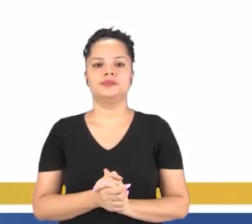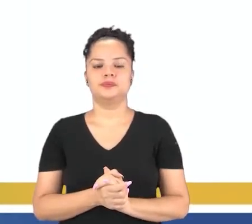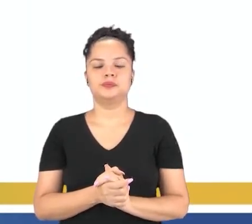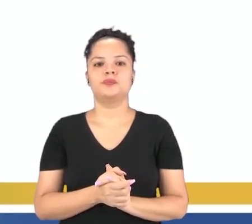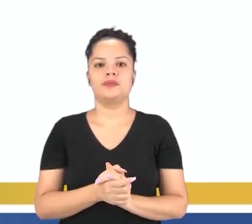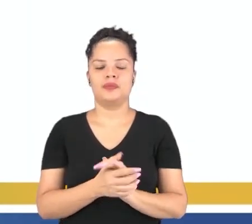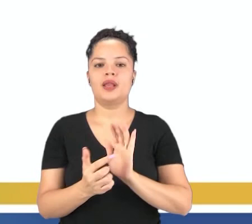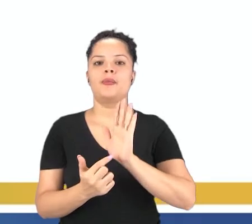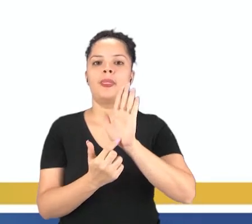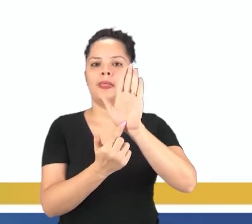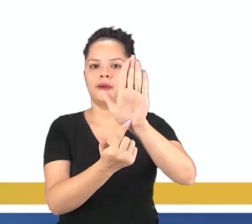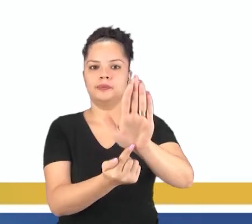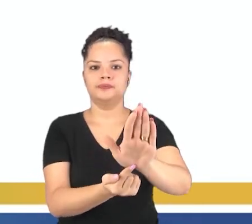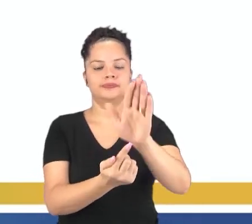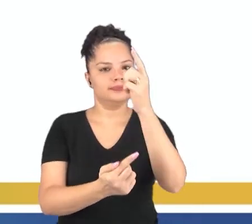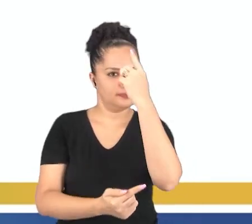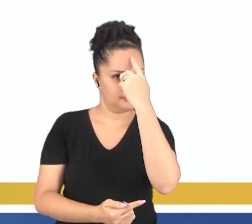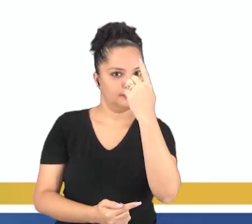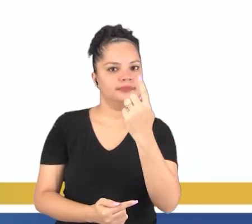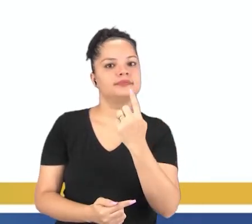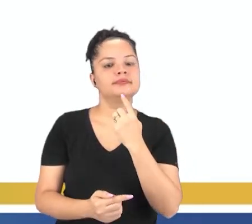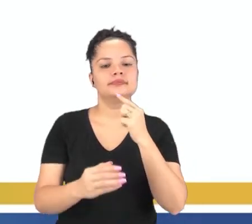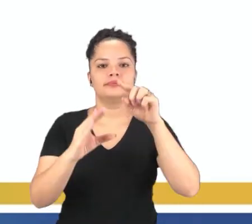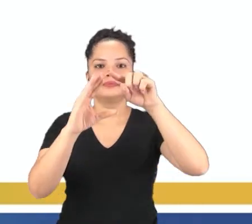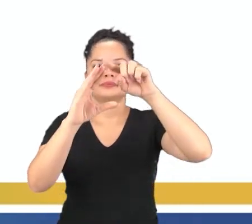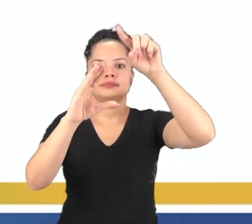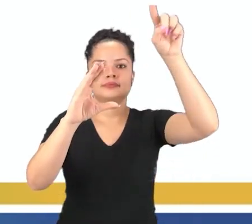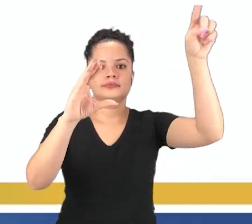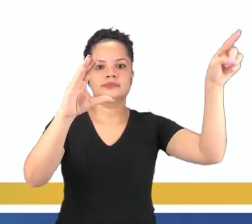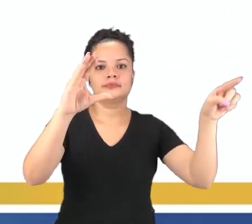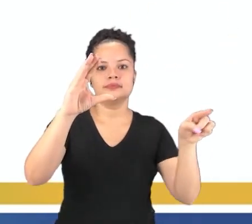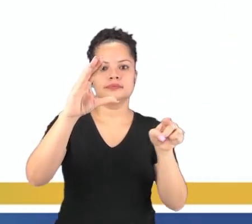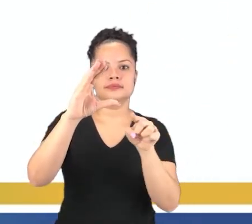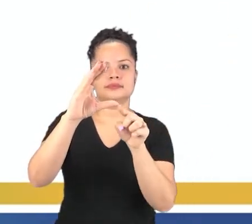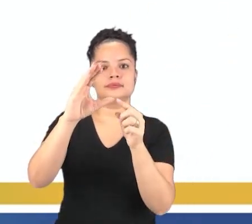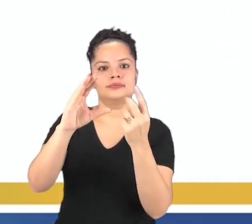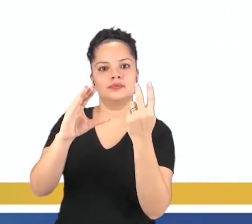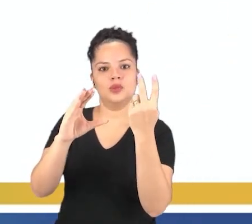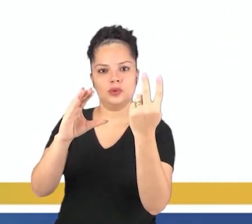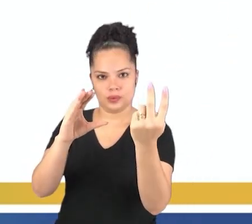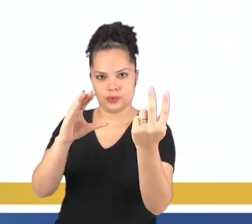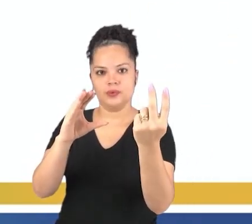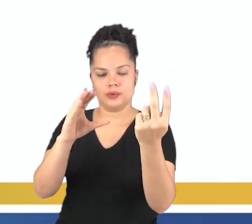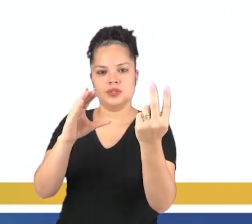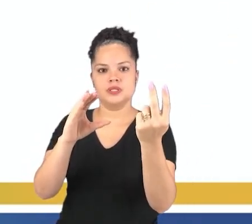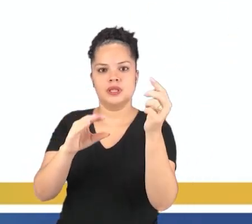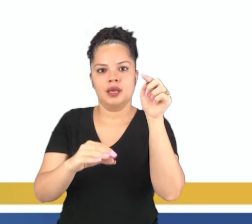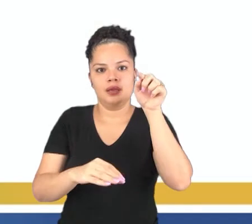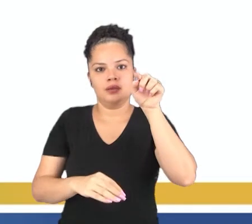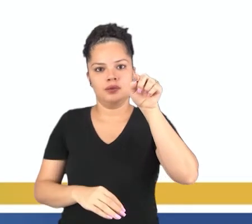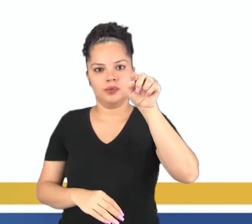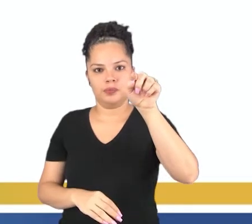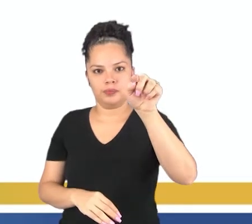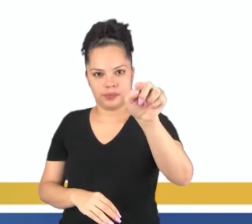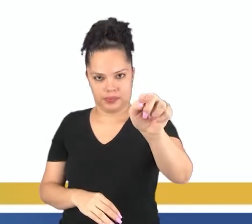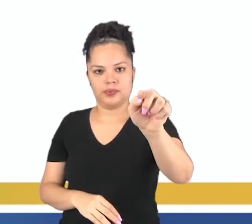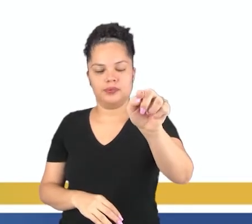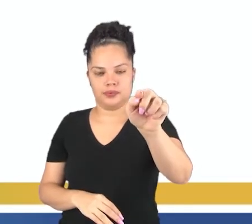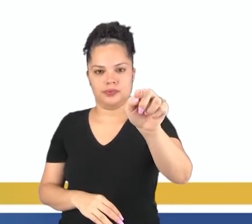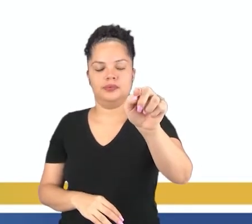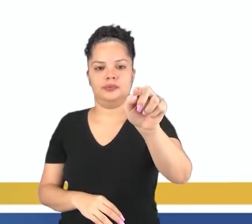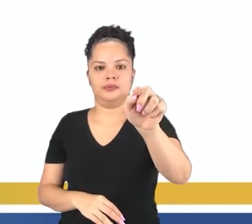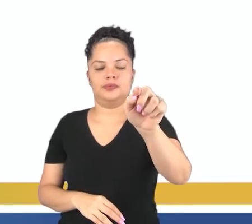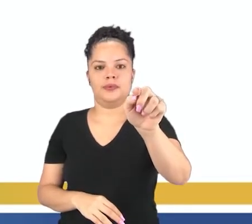Então aqui, gente, eu tenho um exemplo de círculos, né, circunferências concêntricas. Repare que o ponto marcado, o